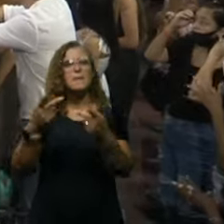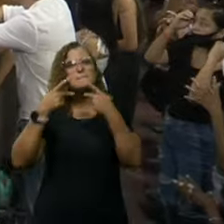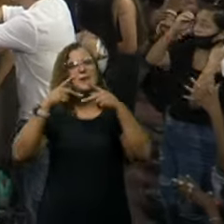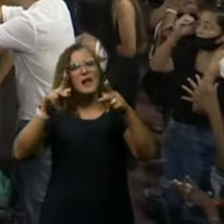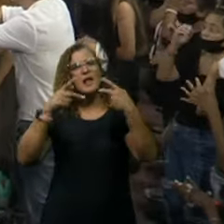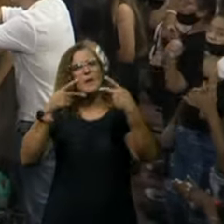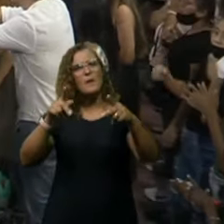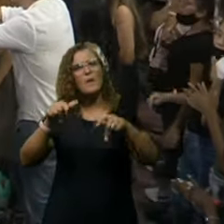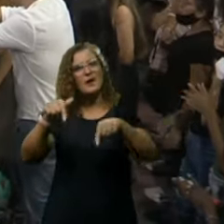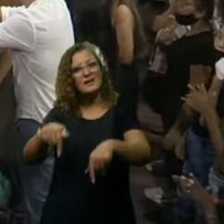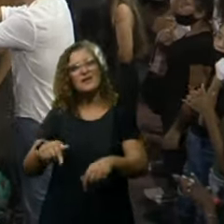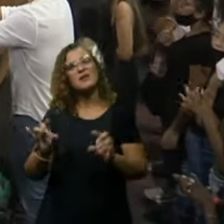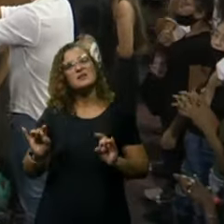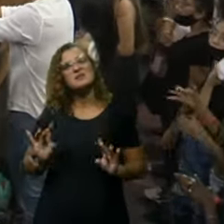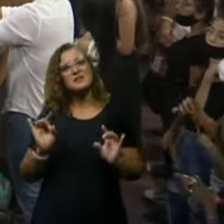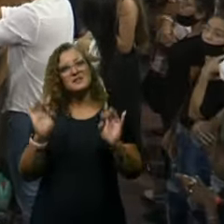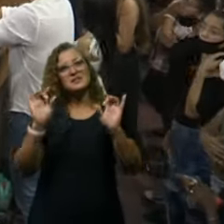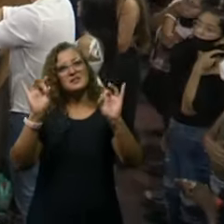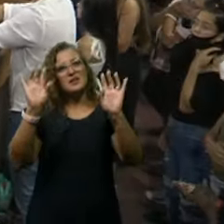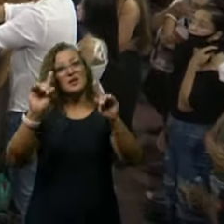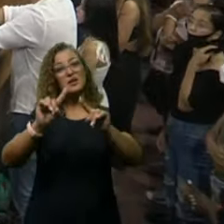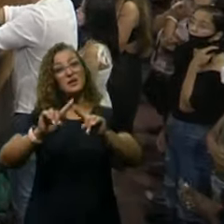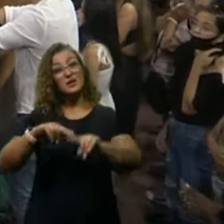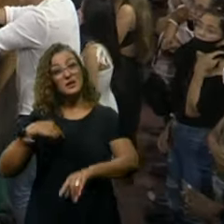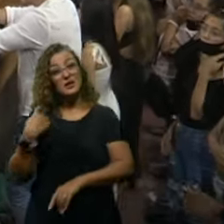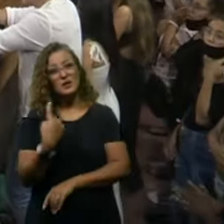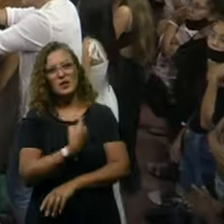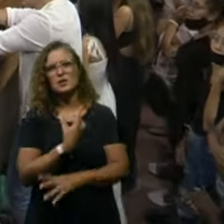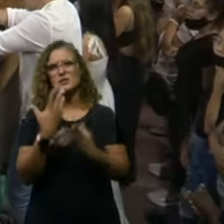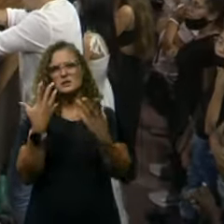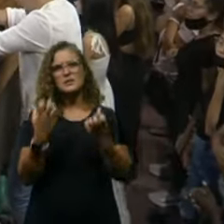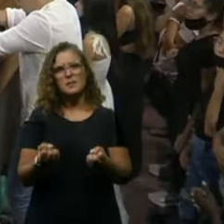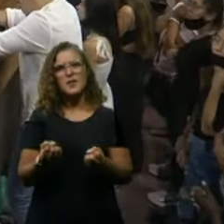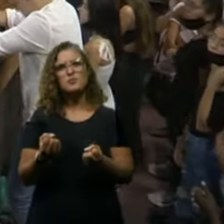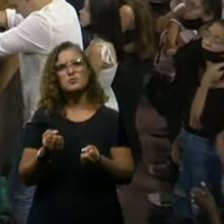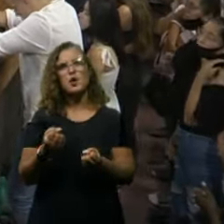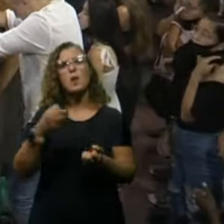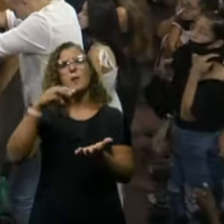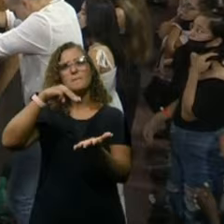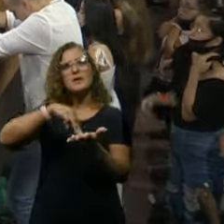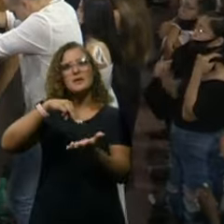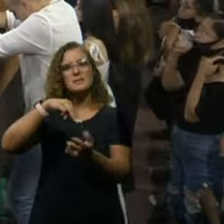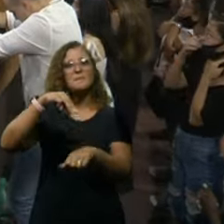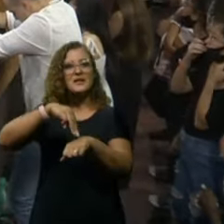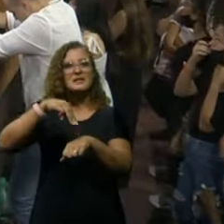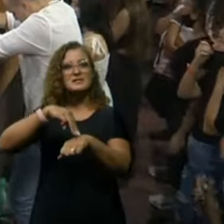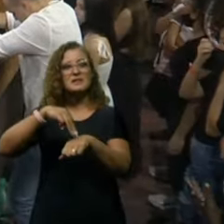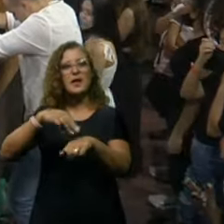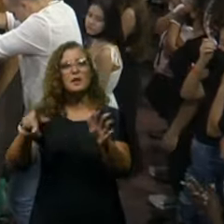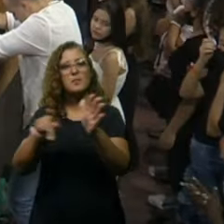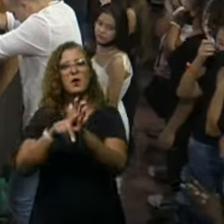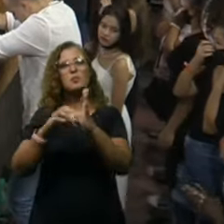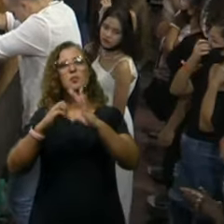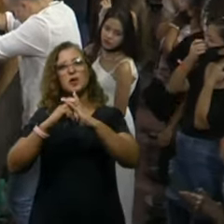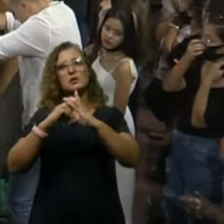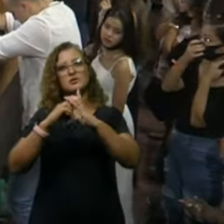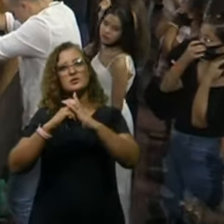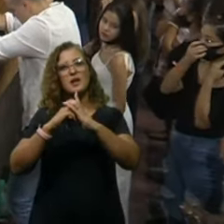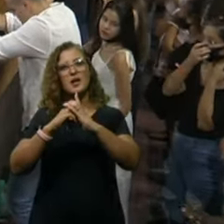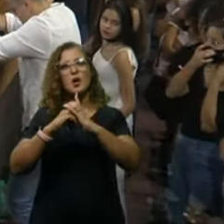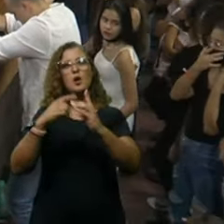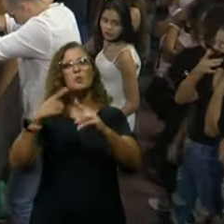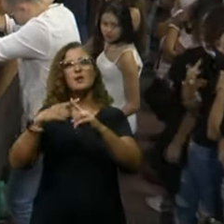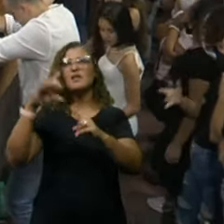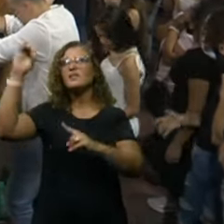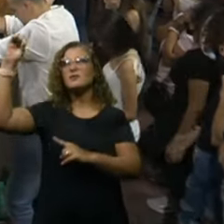especial a gente recebe essa palavra como igreja e como o ministério é porque o que Deus nos falou a